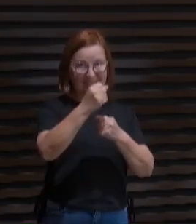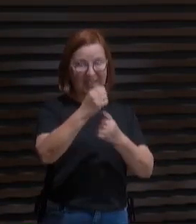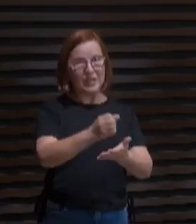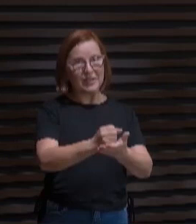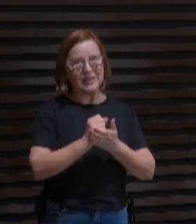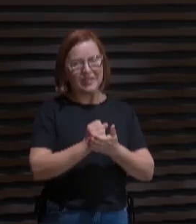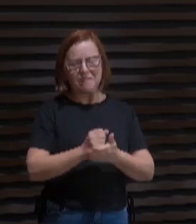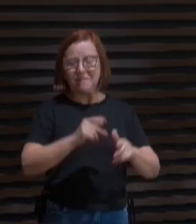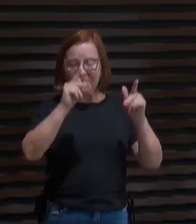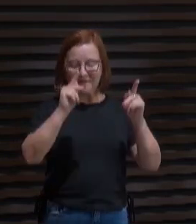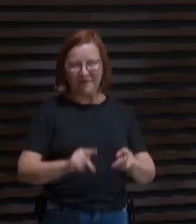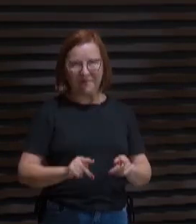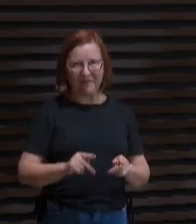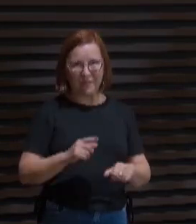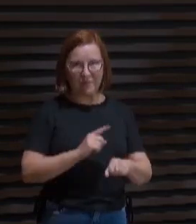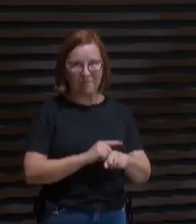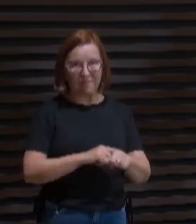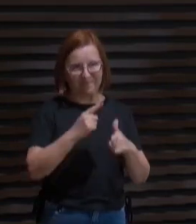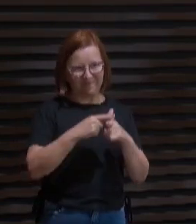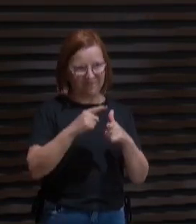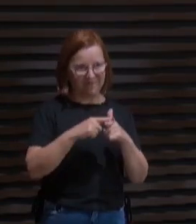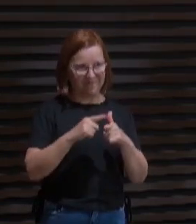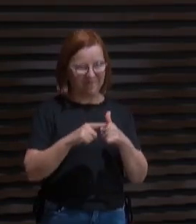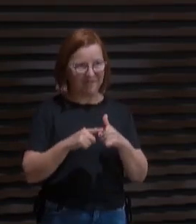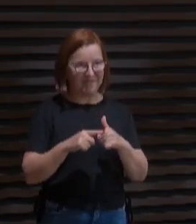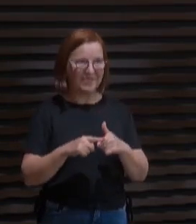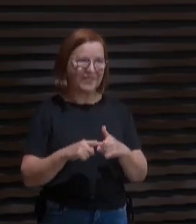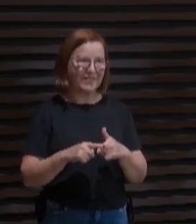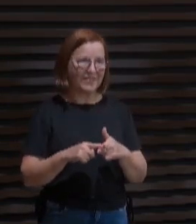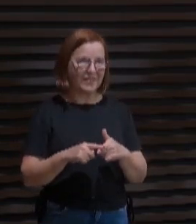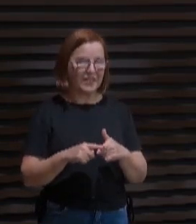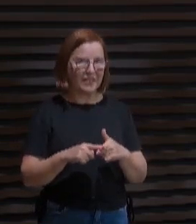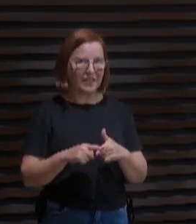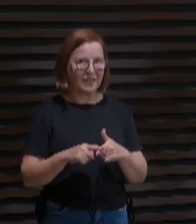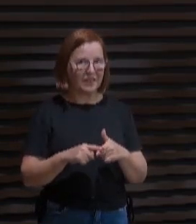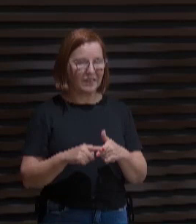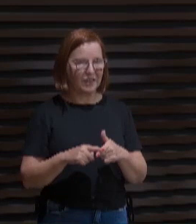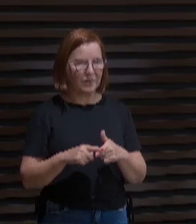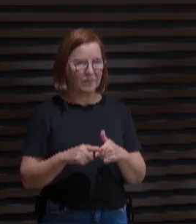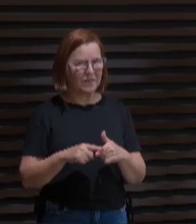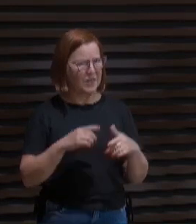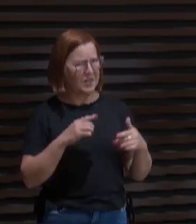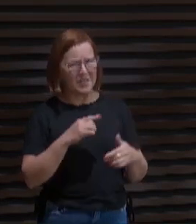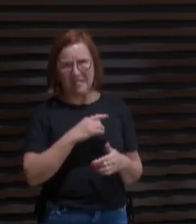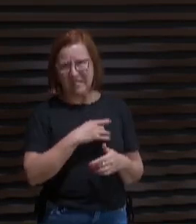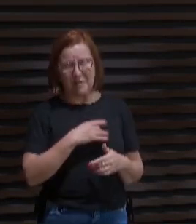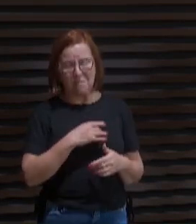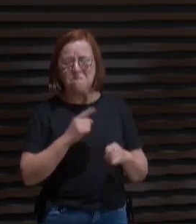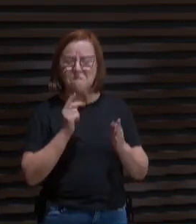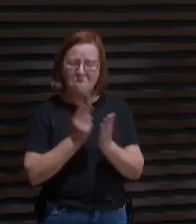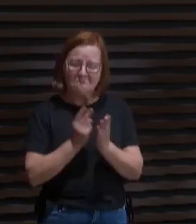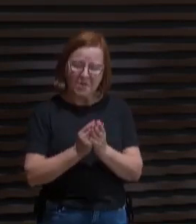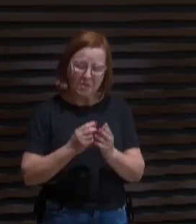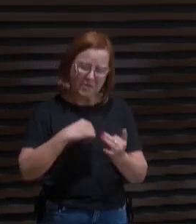socorro bem presente nas tribulações. Portanto, não temeremos, ainda que a terra se